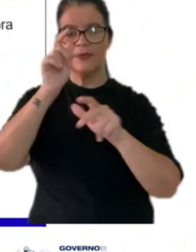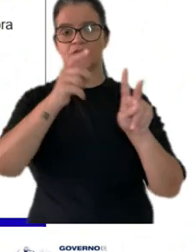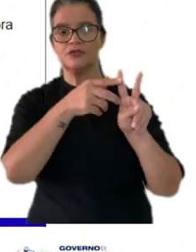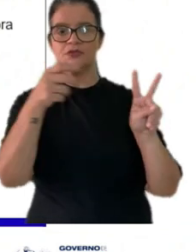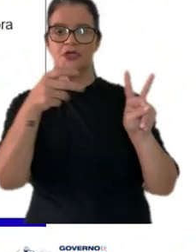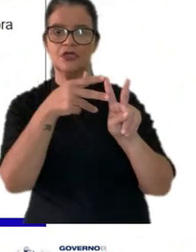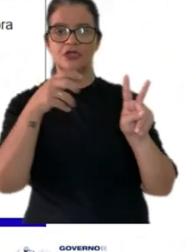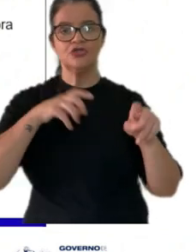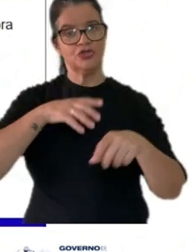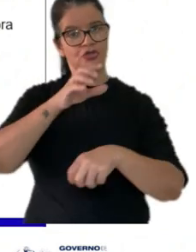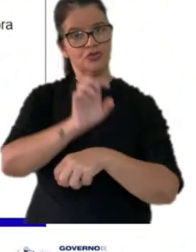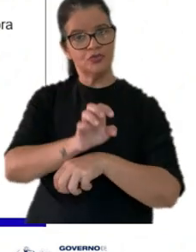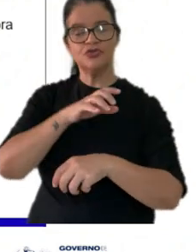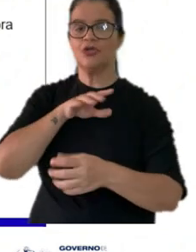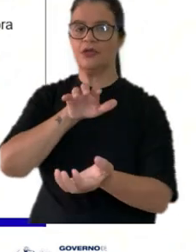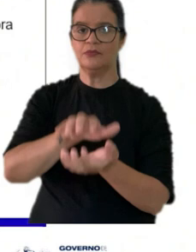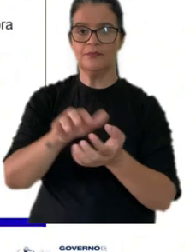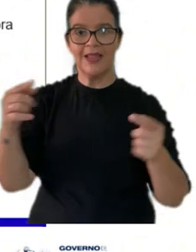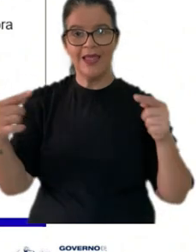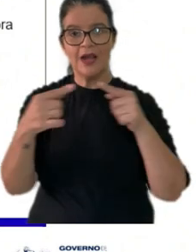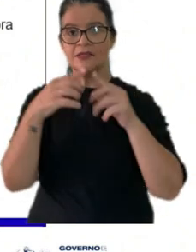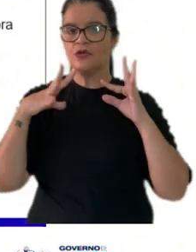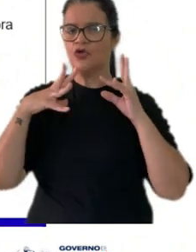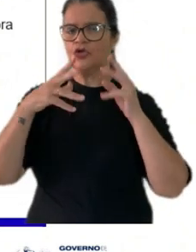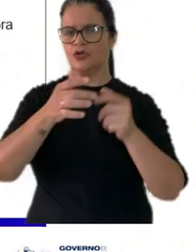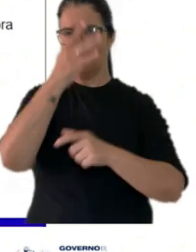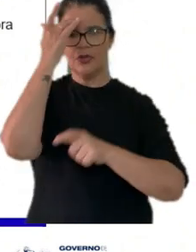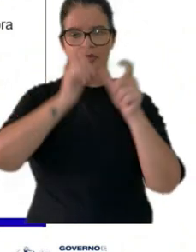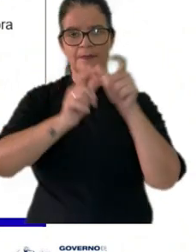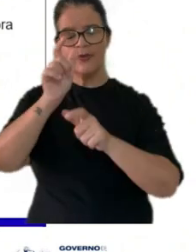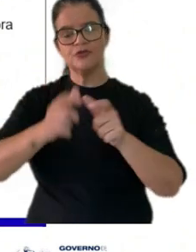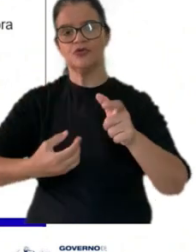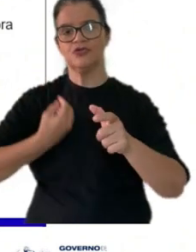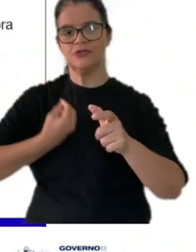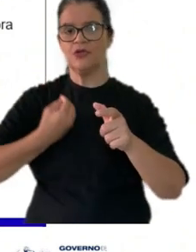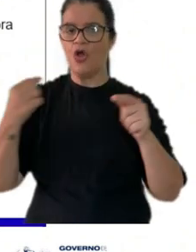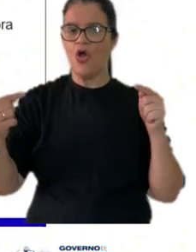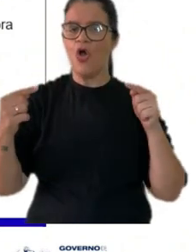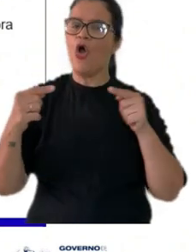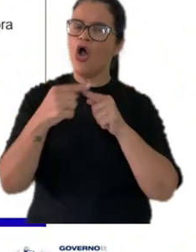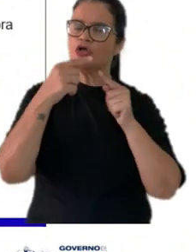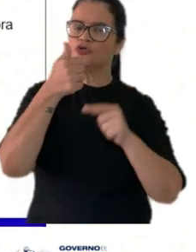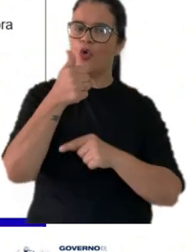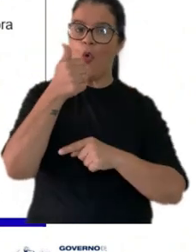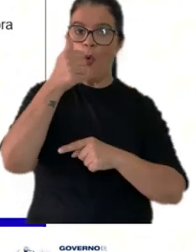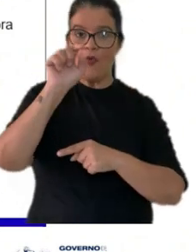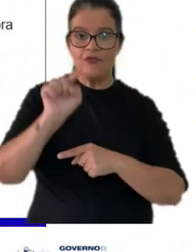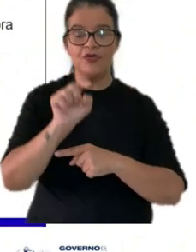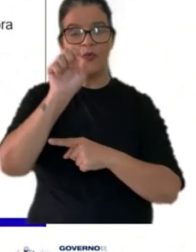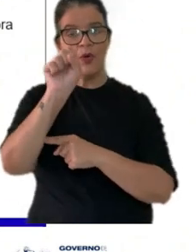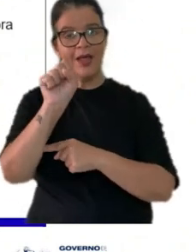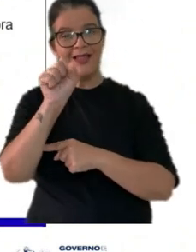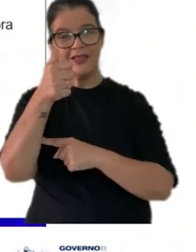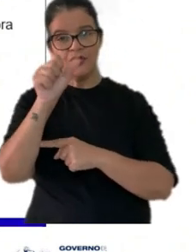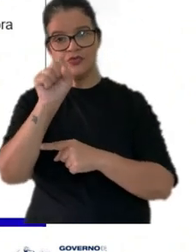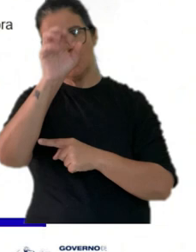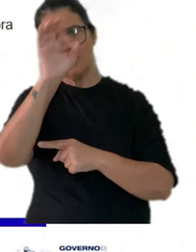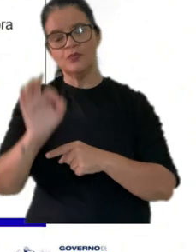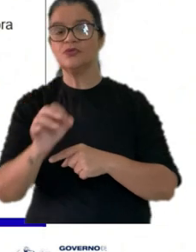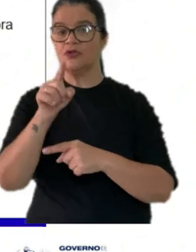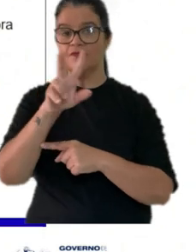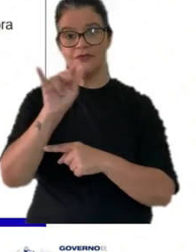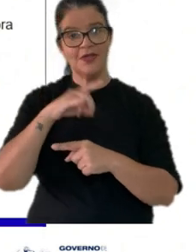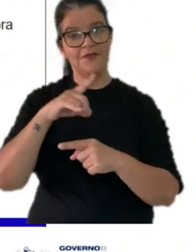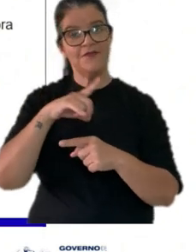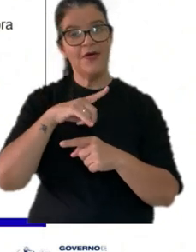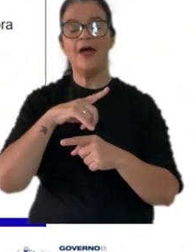de Pernambuco em relação ao total de pessoas residentes corresponde a 1,18% e aí você vai ter que estar